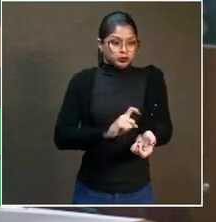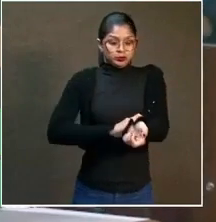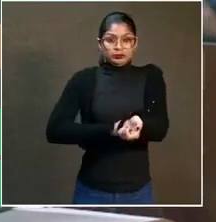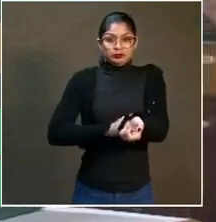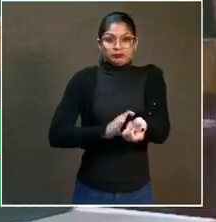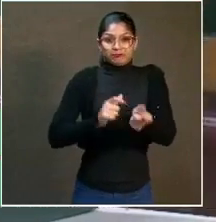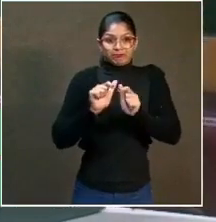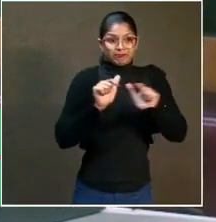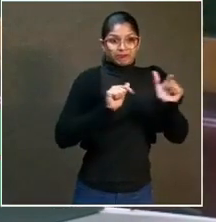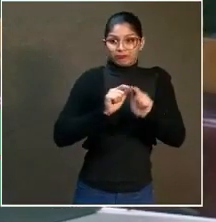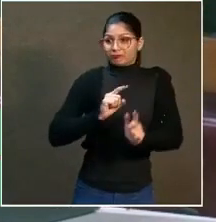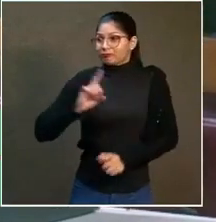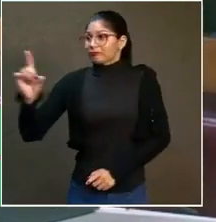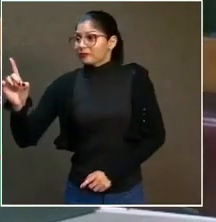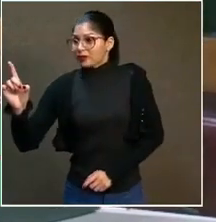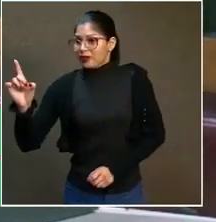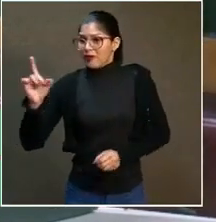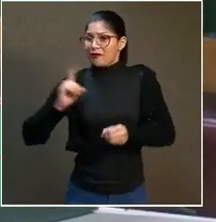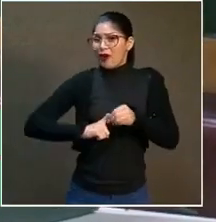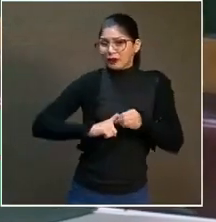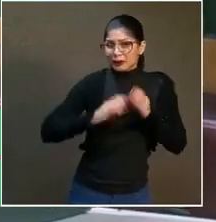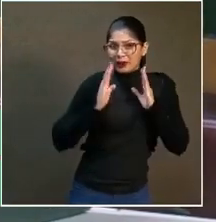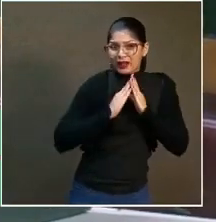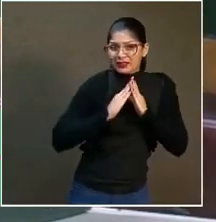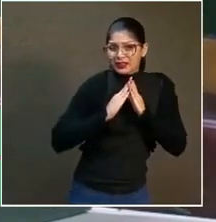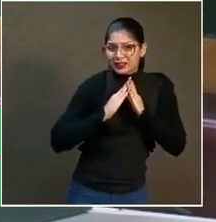irão trabalhar e retornarão para casa.